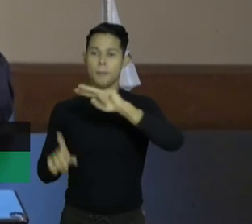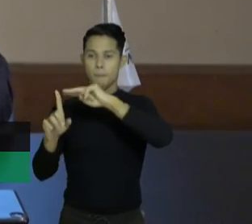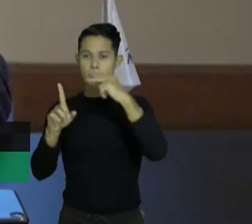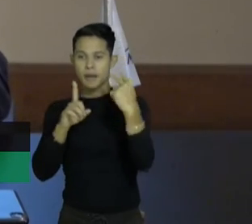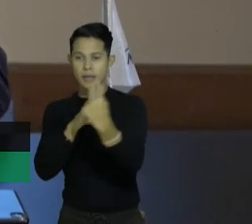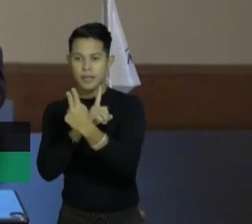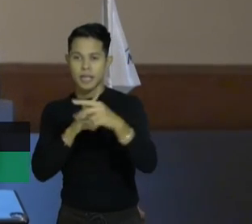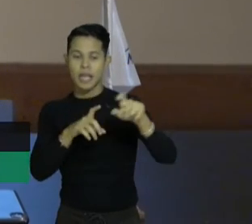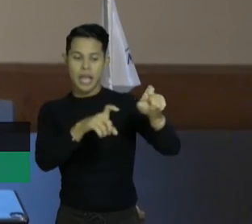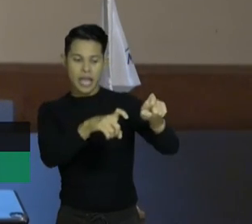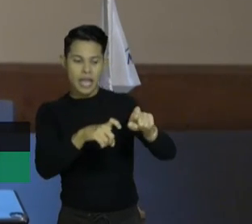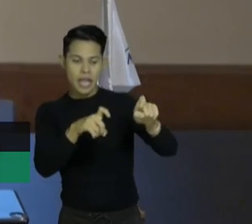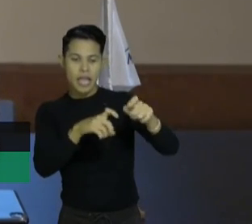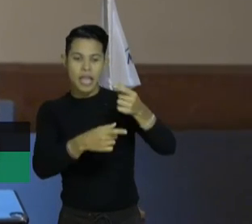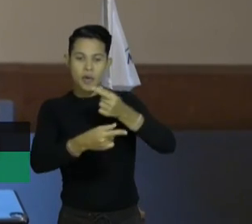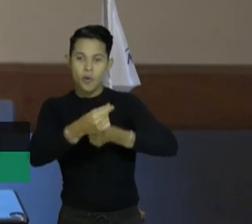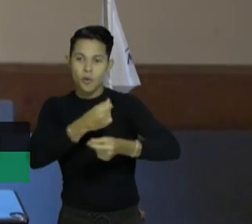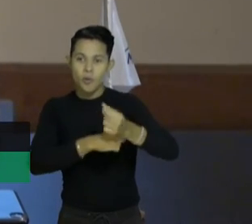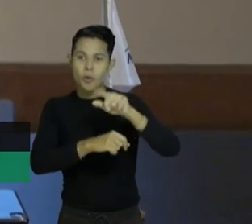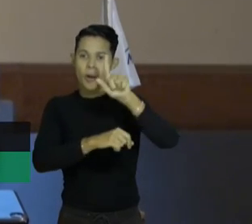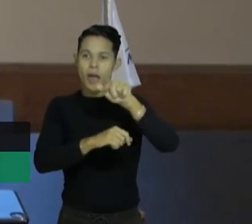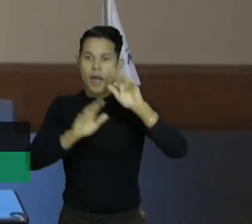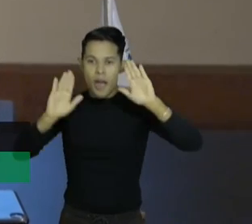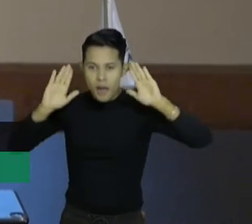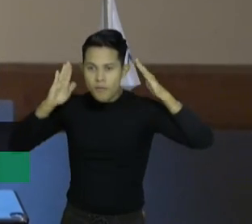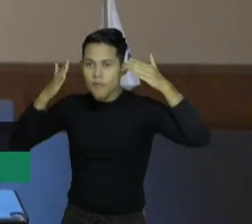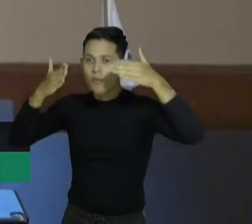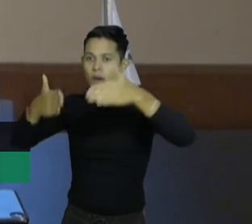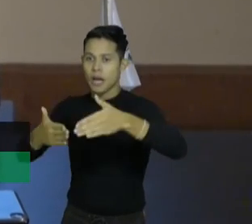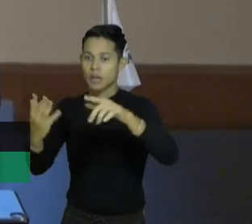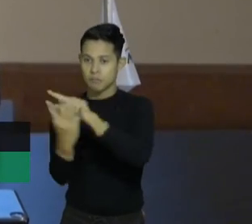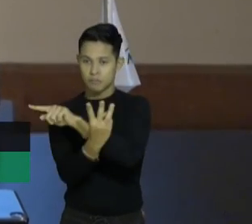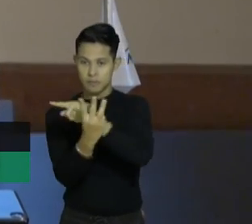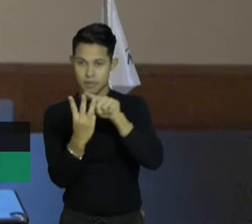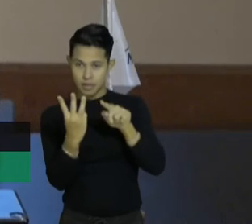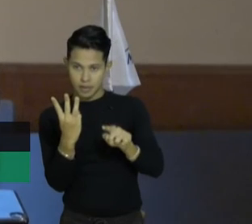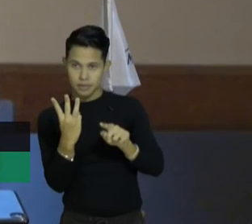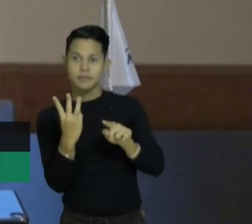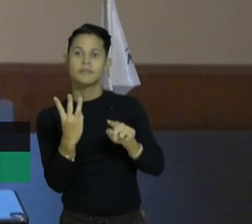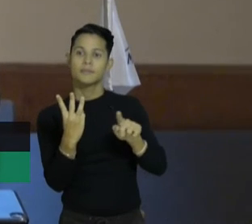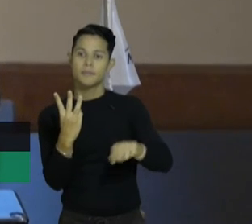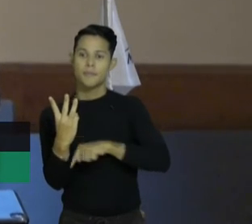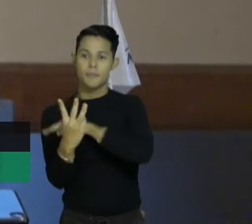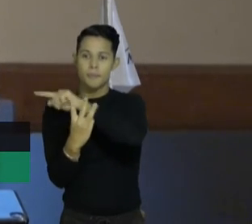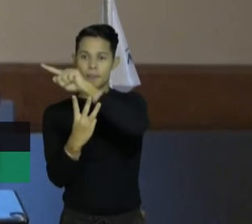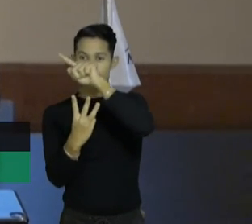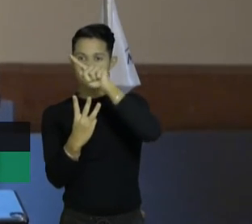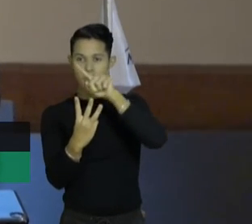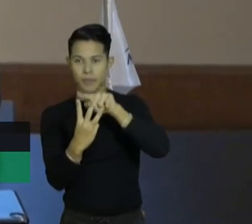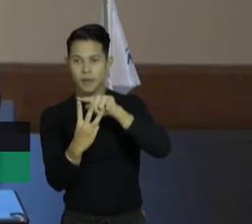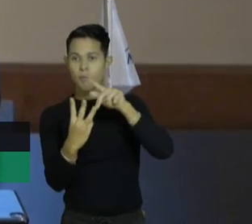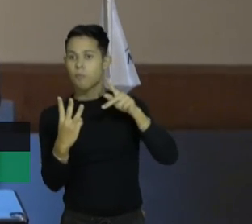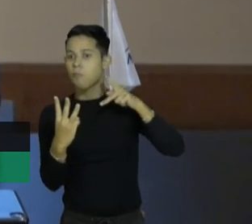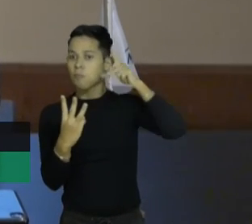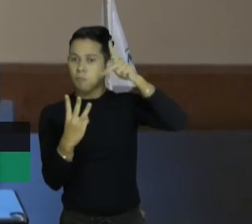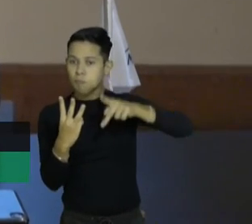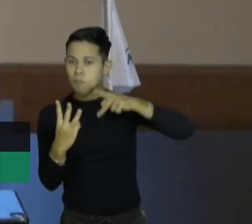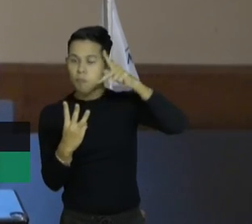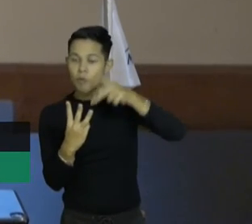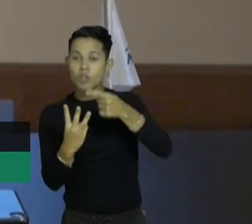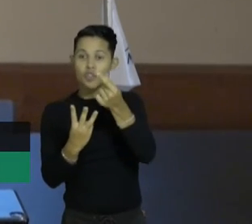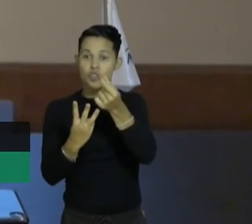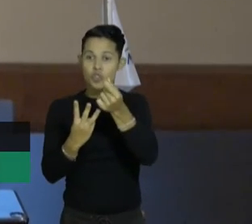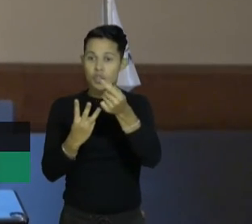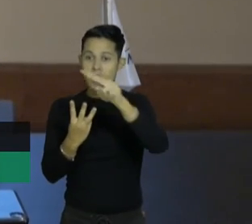macroeconomia é baseada eh em três pilares né a polí a política cambial